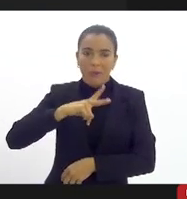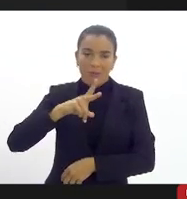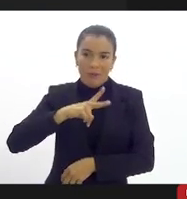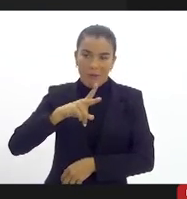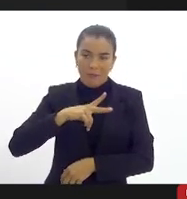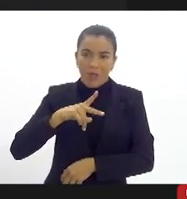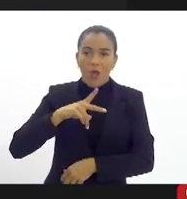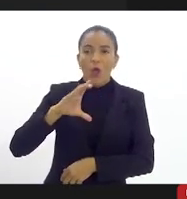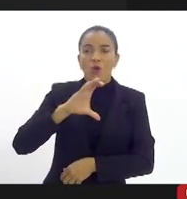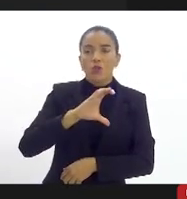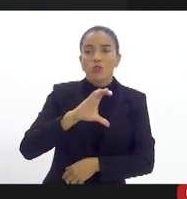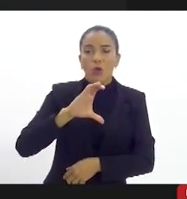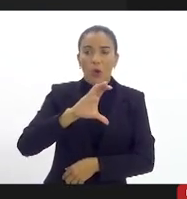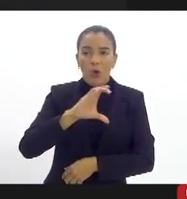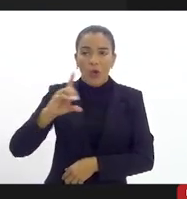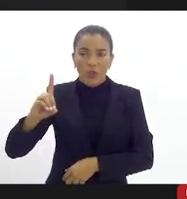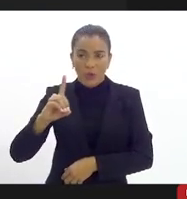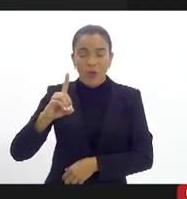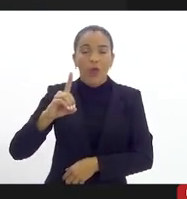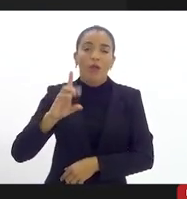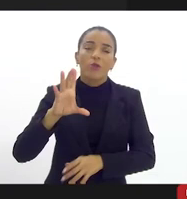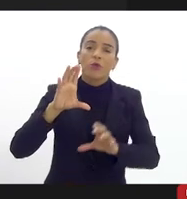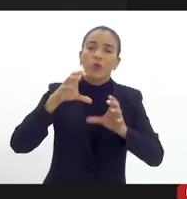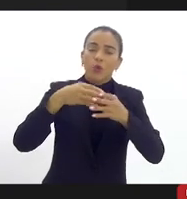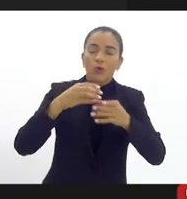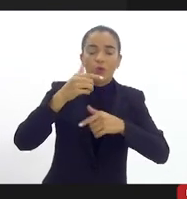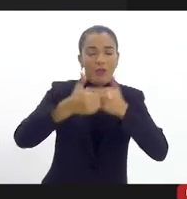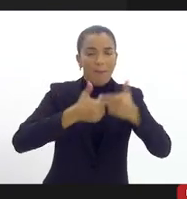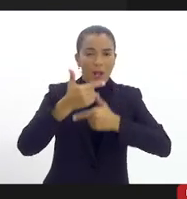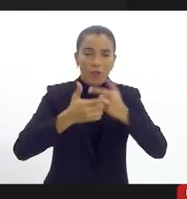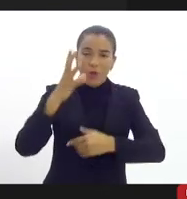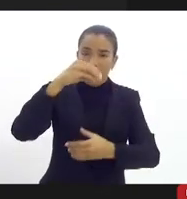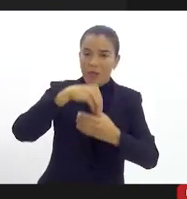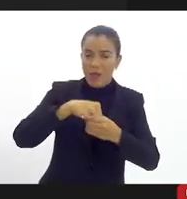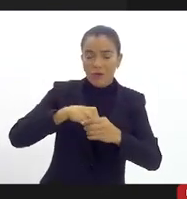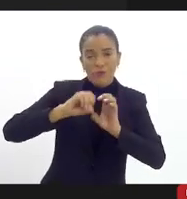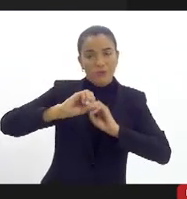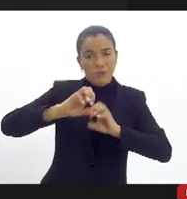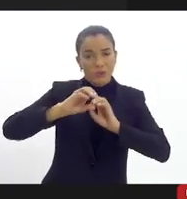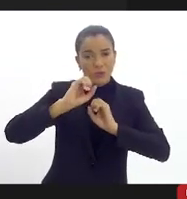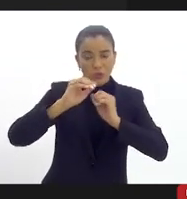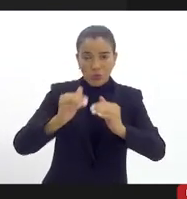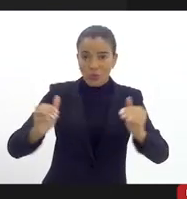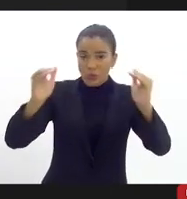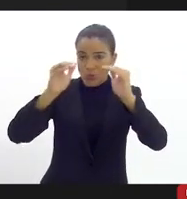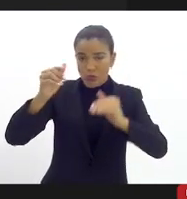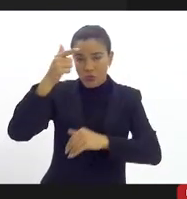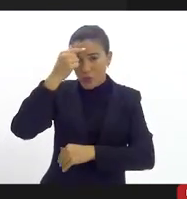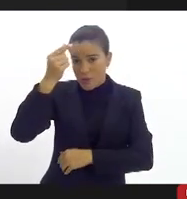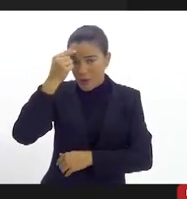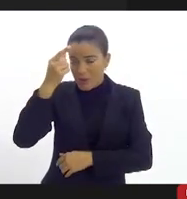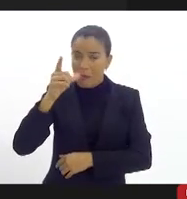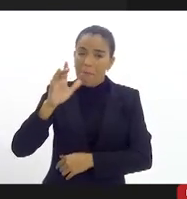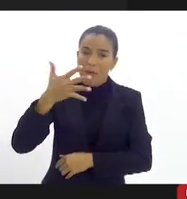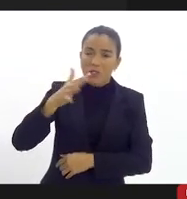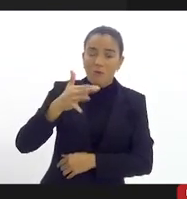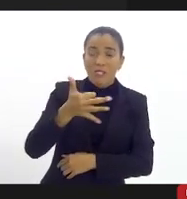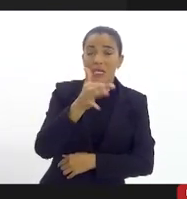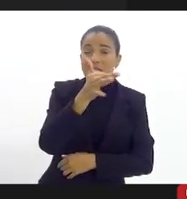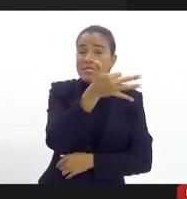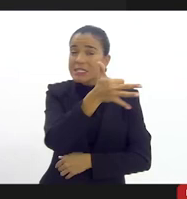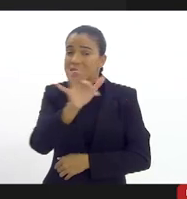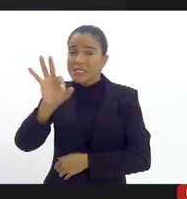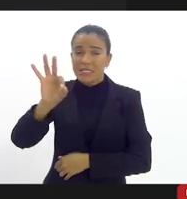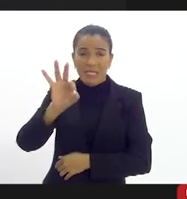da conter a Confederação Nacional dos trabalhadores estabelecimento de ensino entidade nacional que reúne em torno de 100 sindicatos